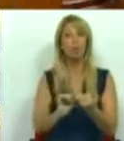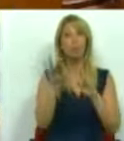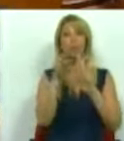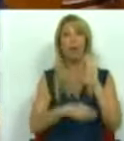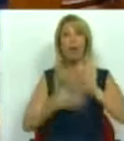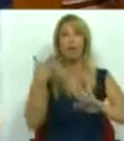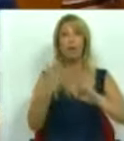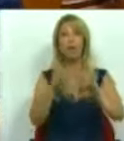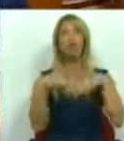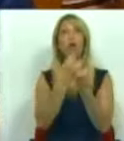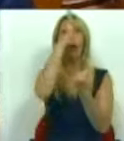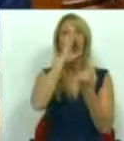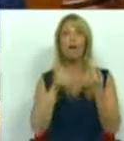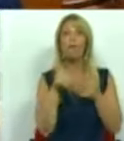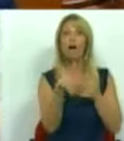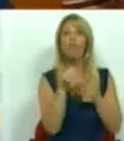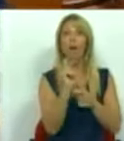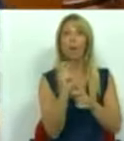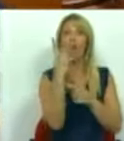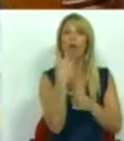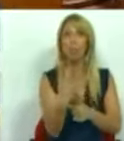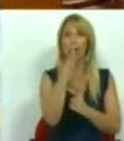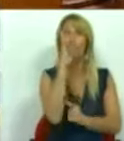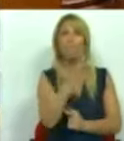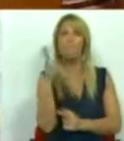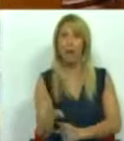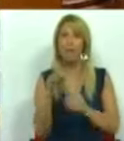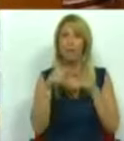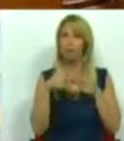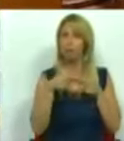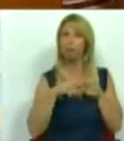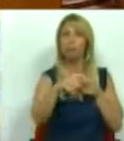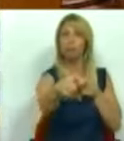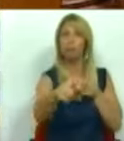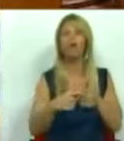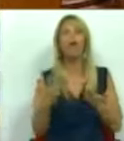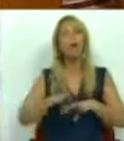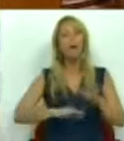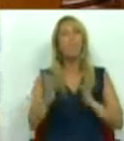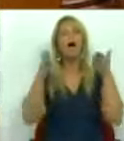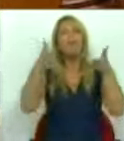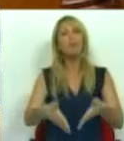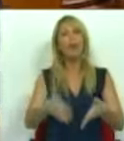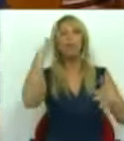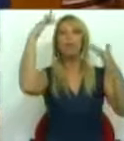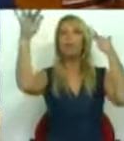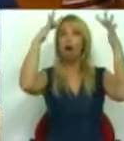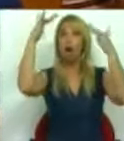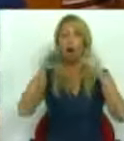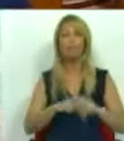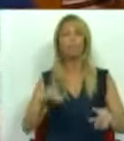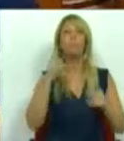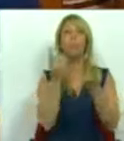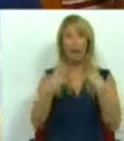que o Governo concretizará nos próximos 4 anos. Recusando uma abordagem meramente teórica, as nossas